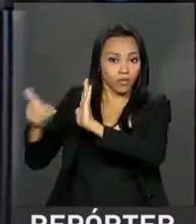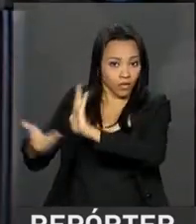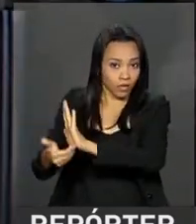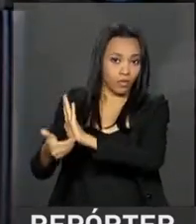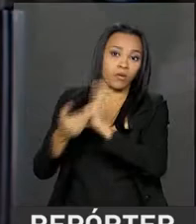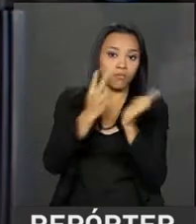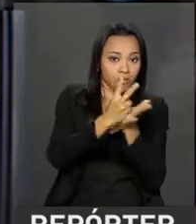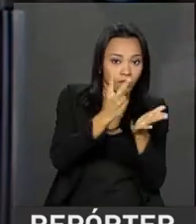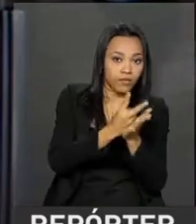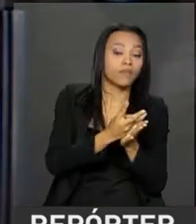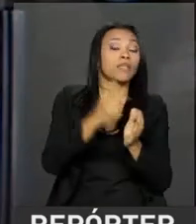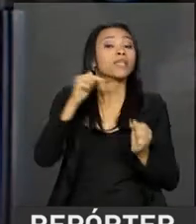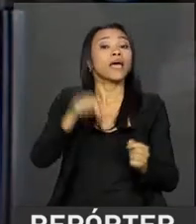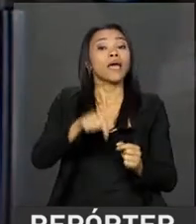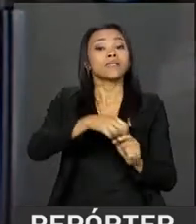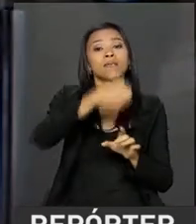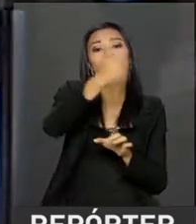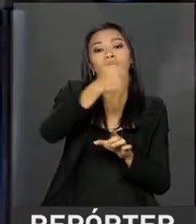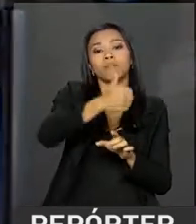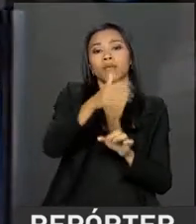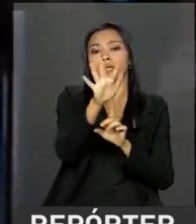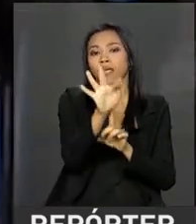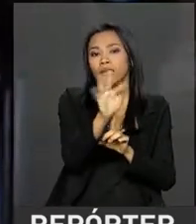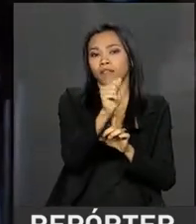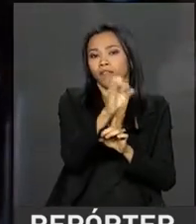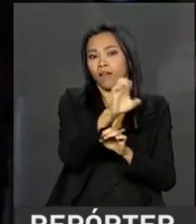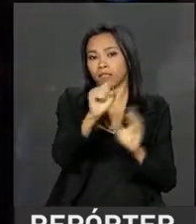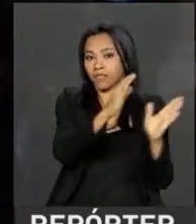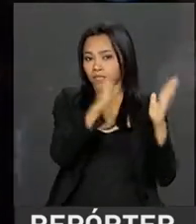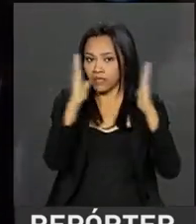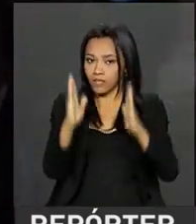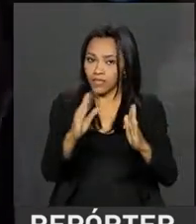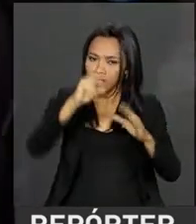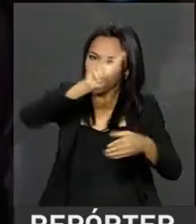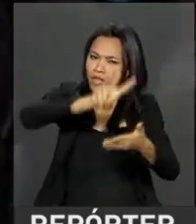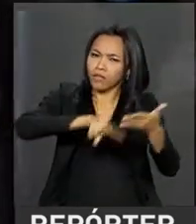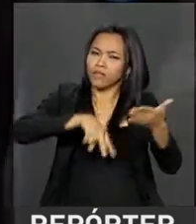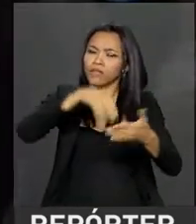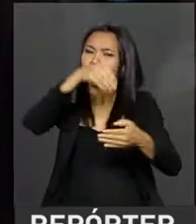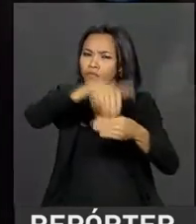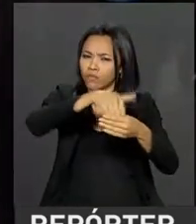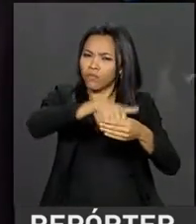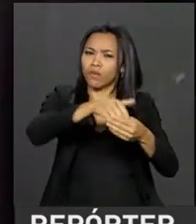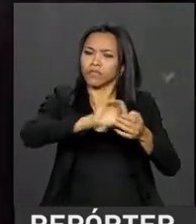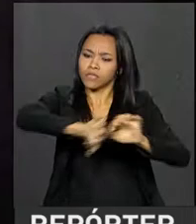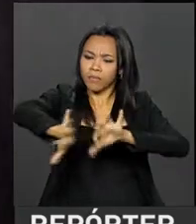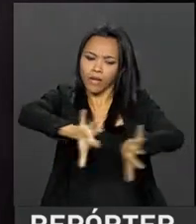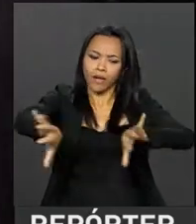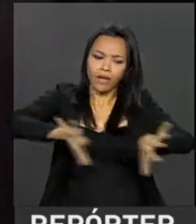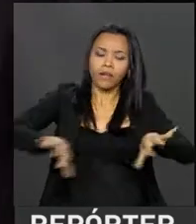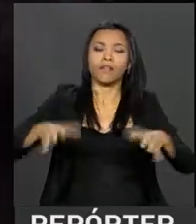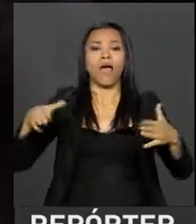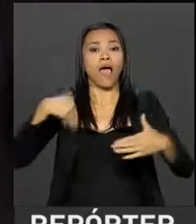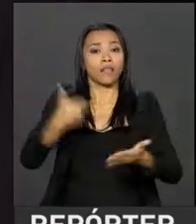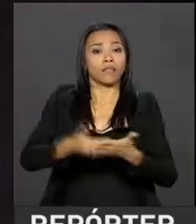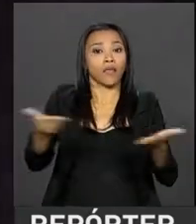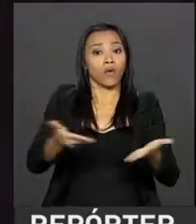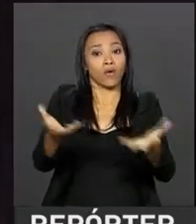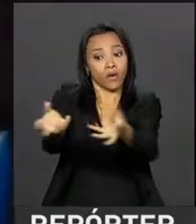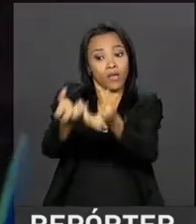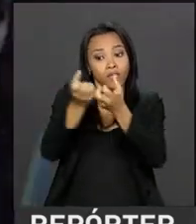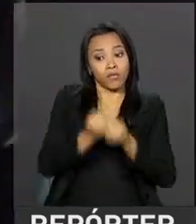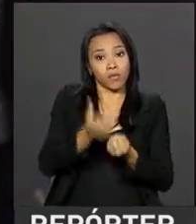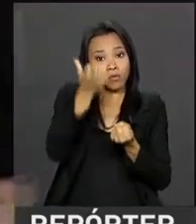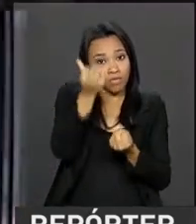Deputados. Essa primeira fase de leitura dos votos em separado deve ir até às 4 horas da tarde. A comissão recebeu até agora 6 votos